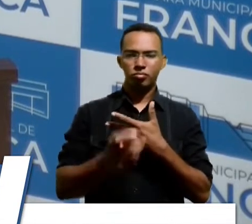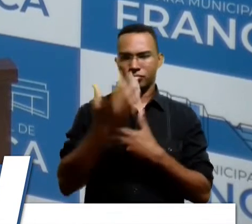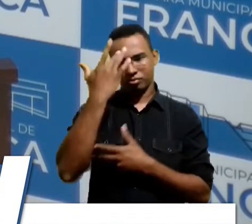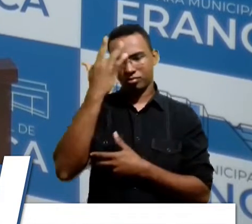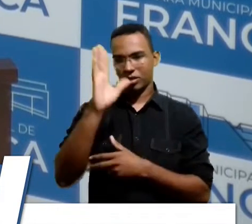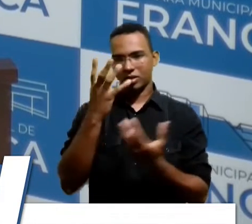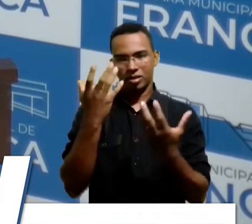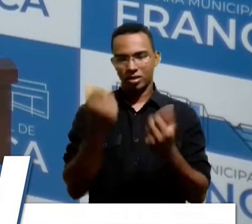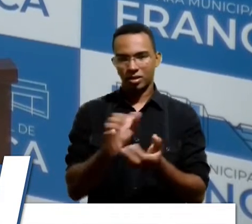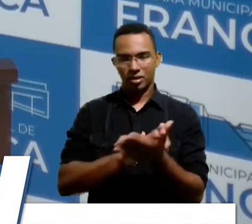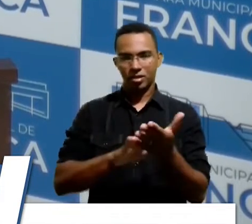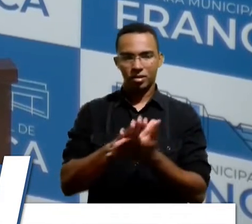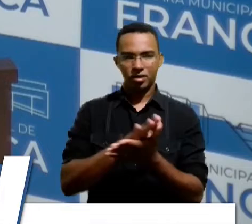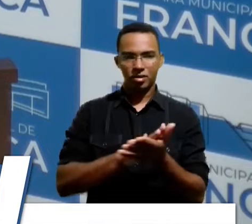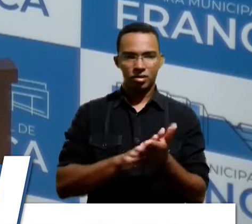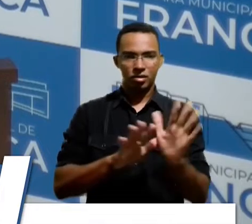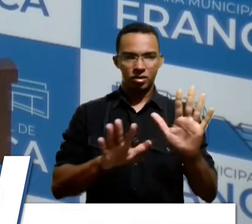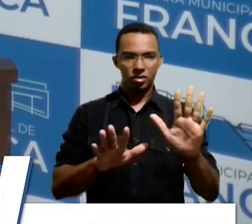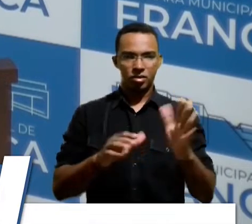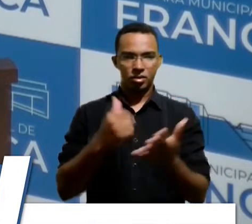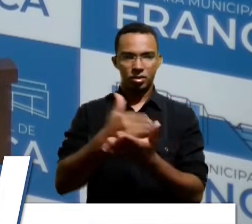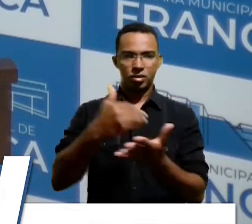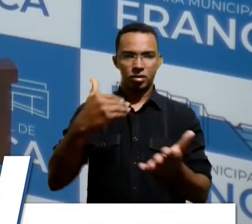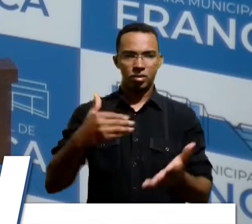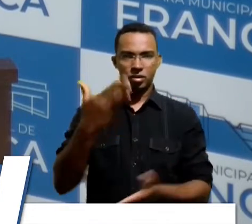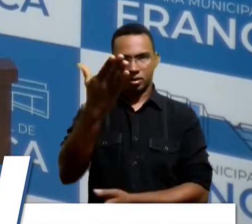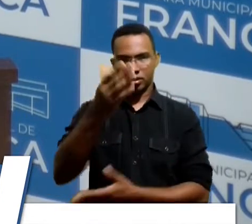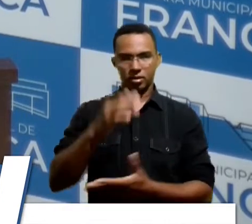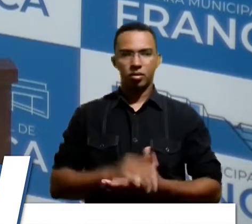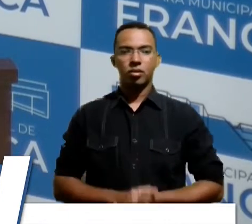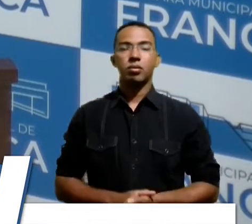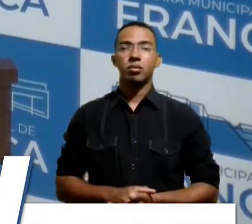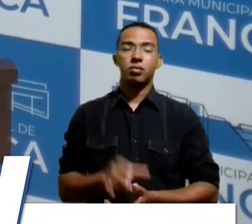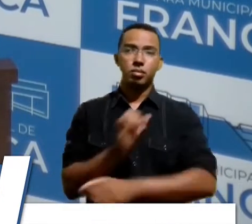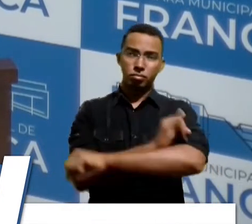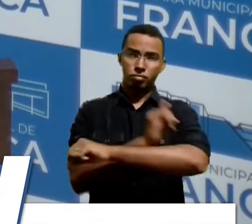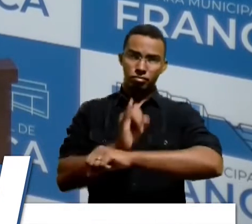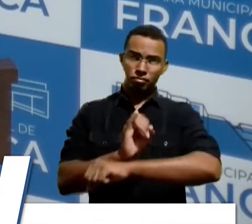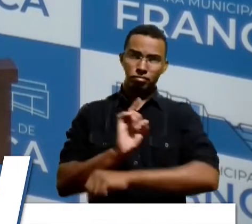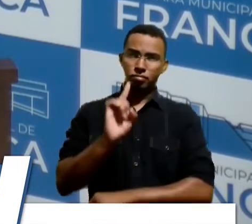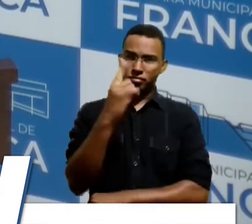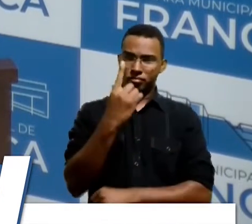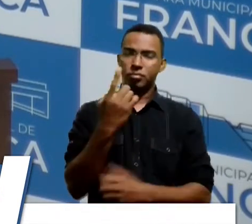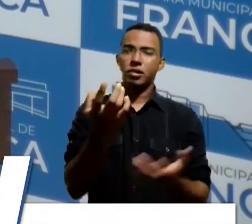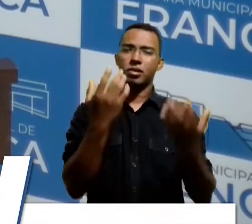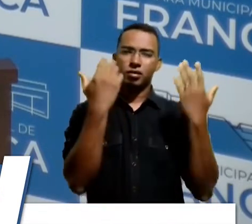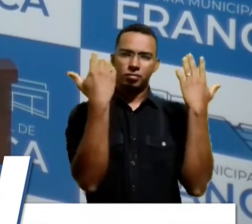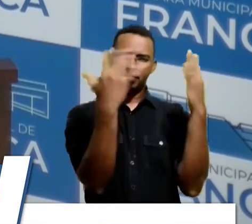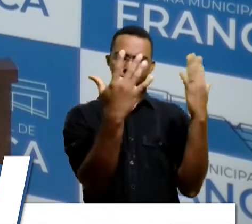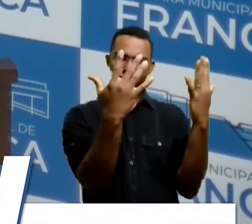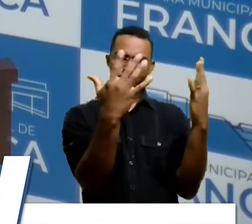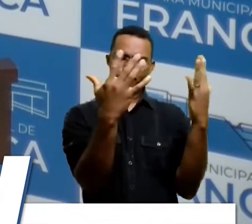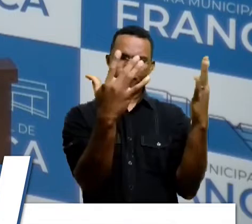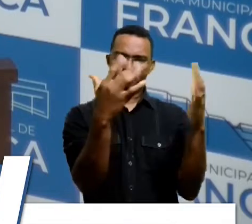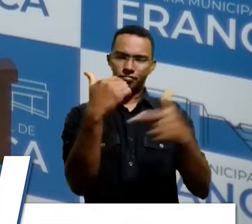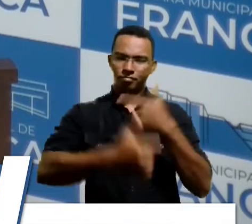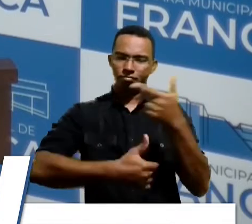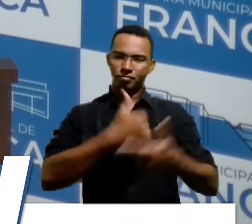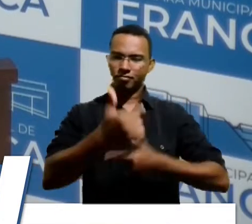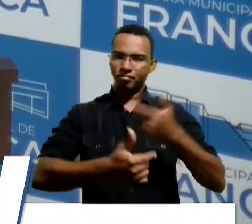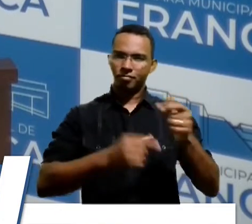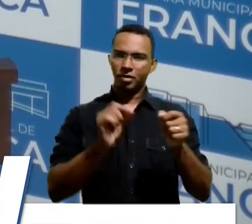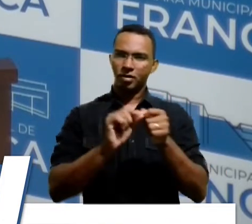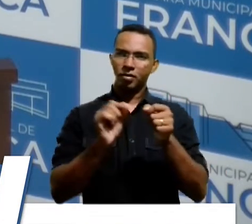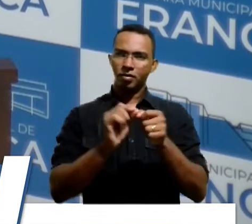fez nada. Uma parte. Carlinhos, obrigado. Fala aí. Oi, Hilton. Primeiramente, queria te parabenizar pelo trabalho que você faz na